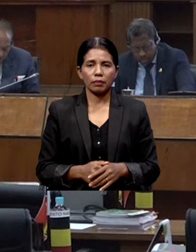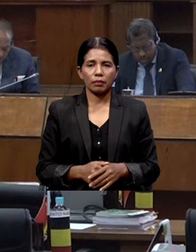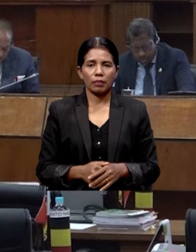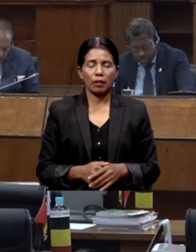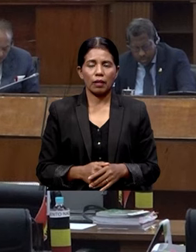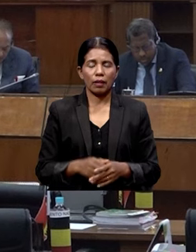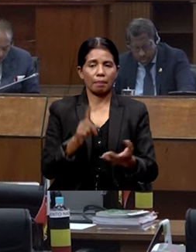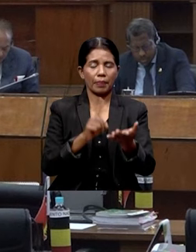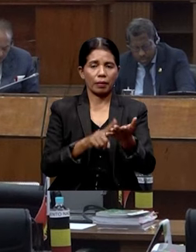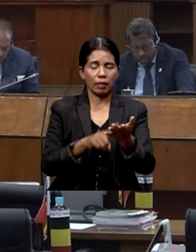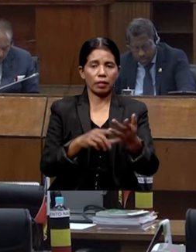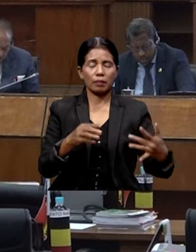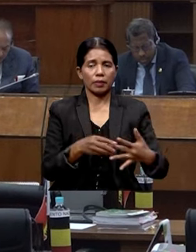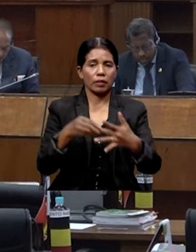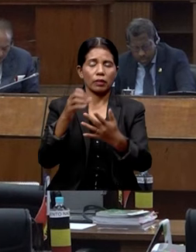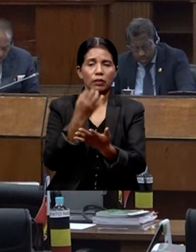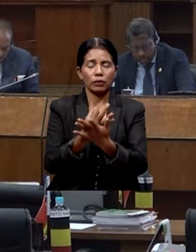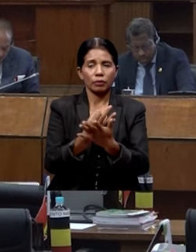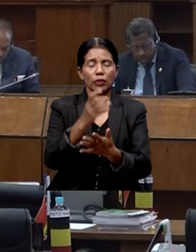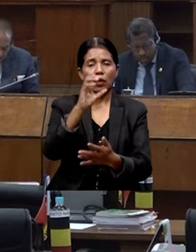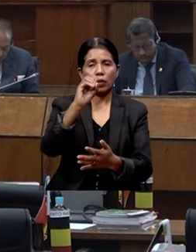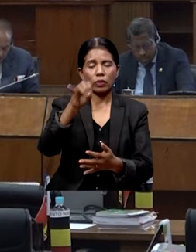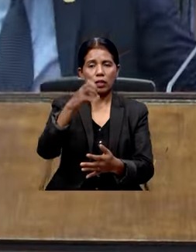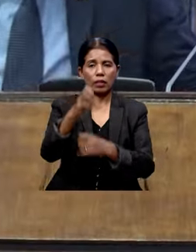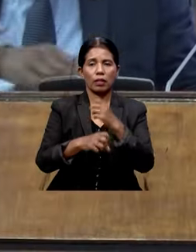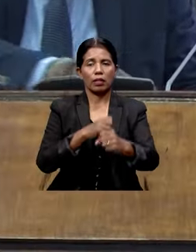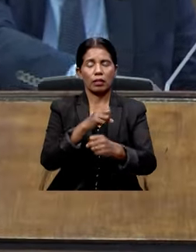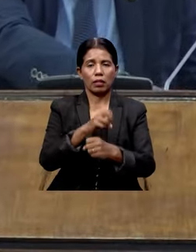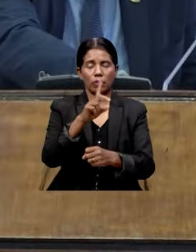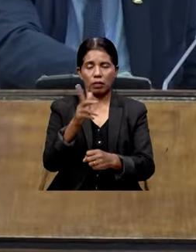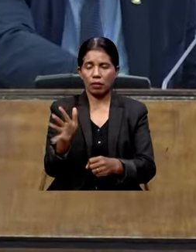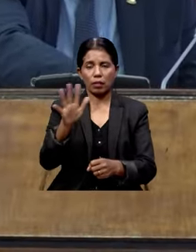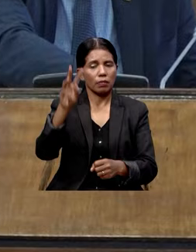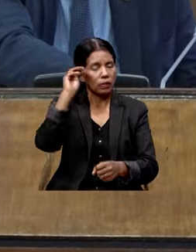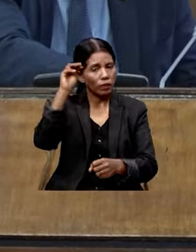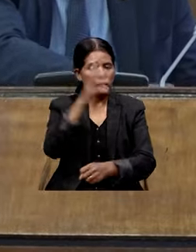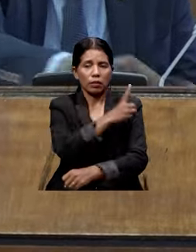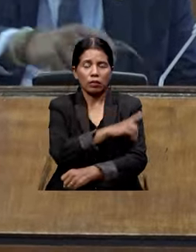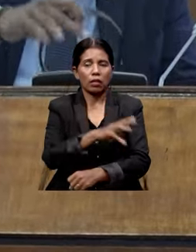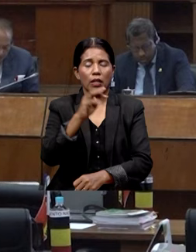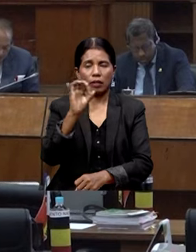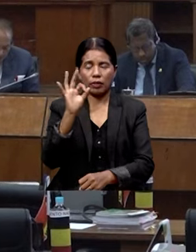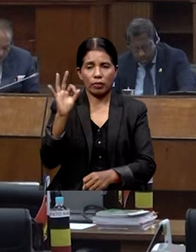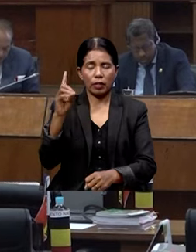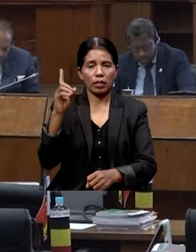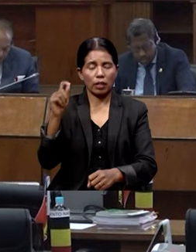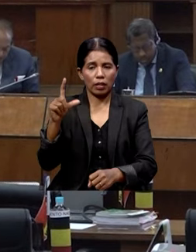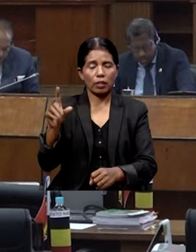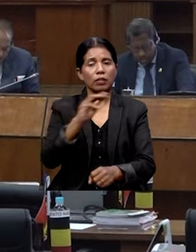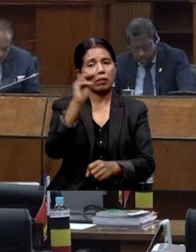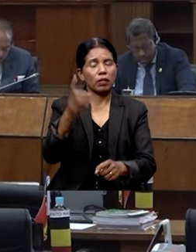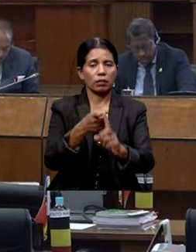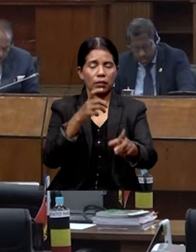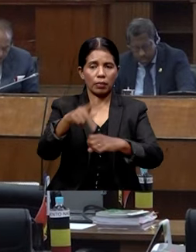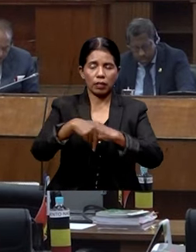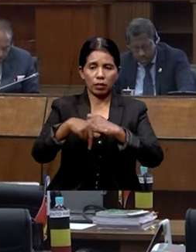E a debate faz a especialidade do Orçamento Geral do Estado tinha reunido no Lima para o Ministério de Defesa no FFDTL. Segundo a NET, deputado Sira, se bancada